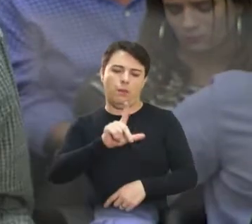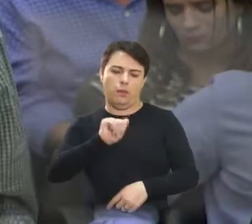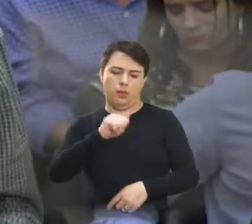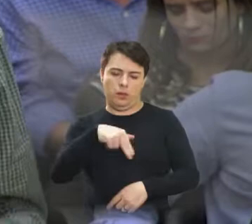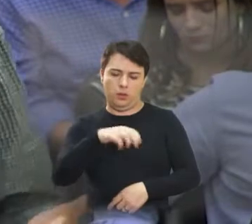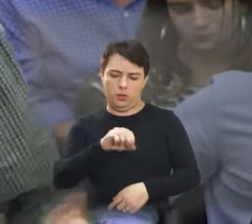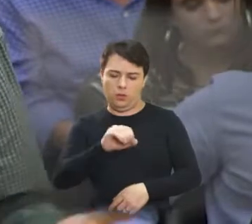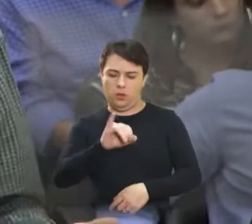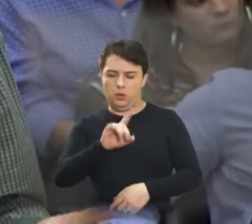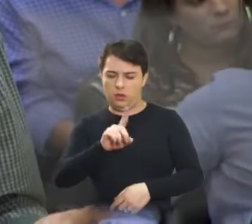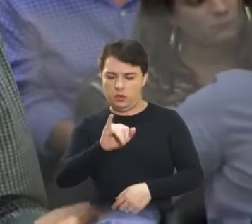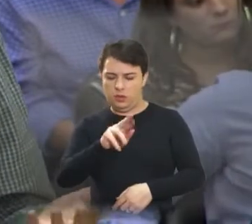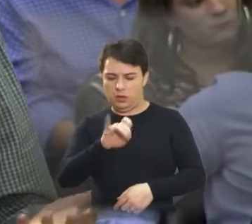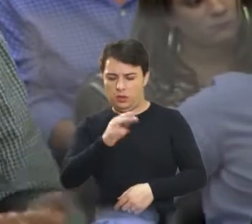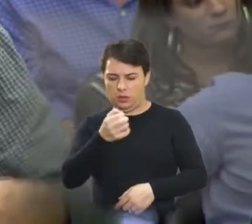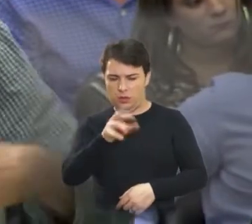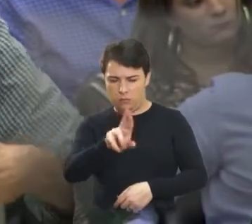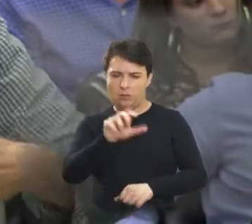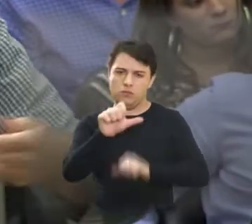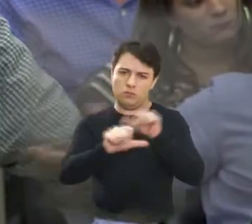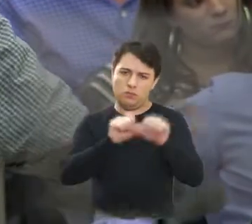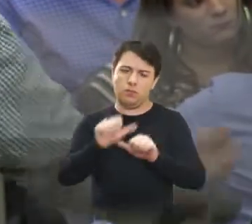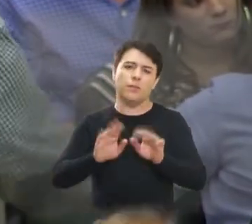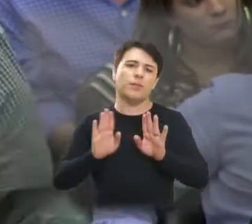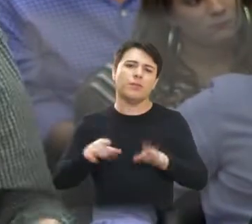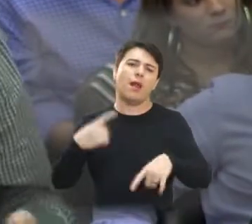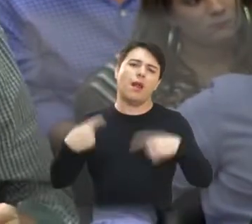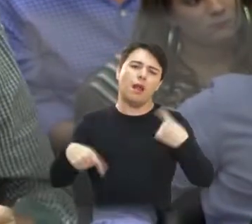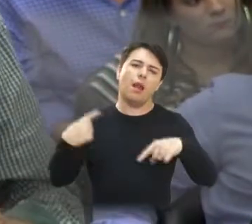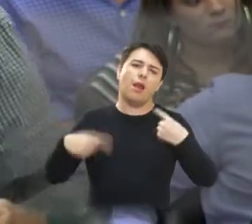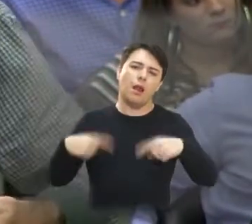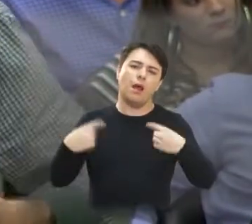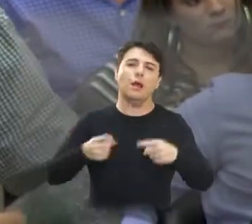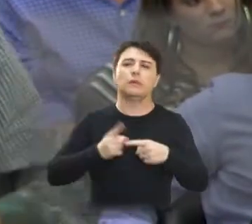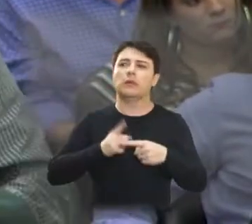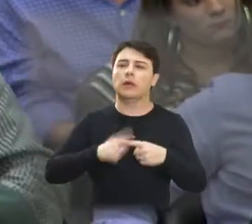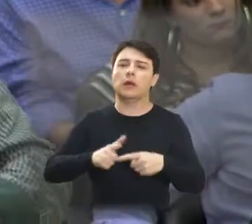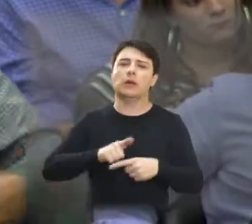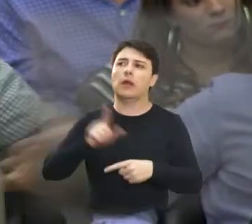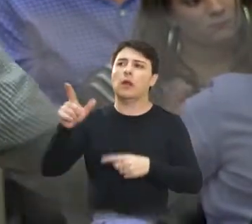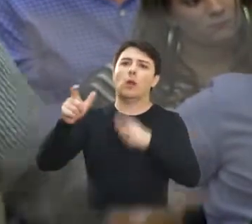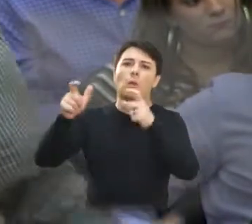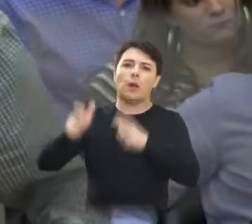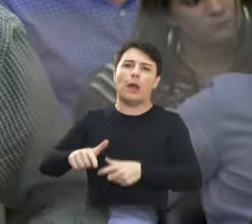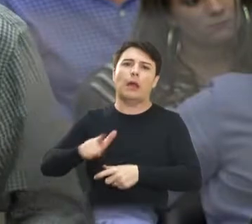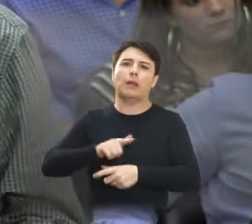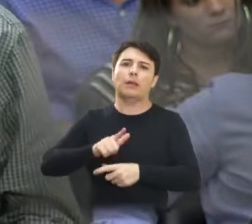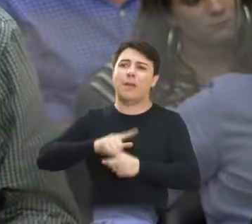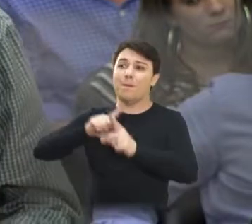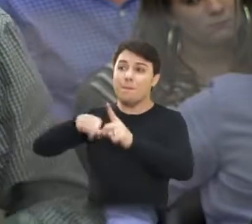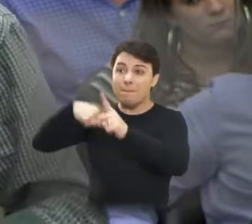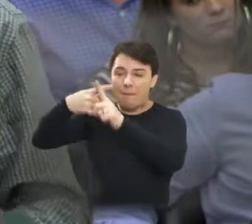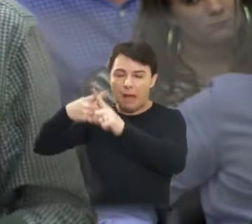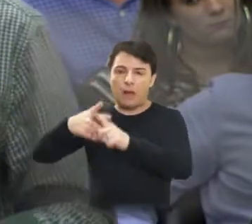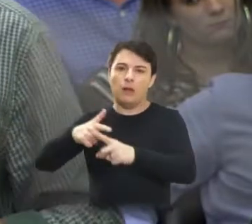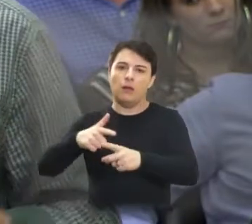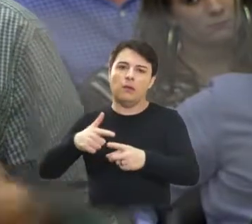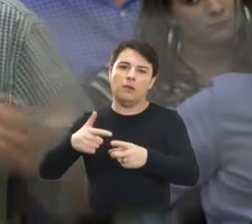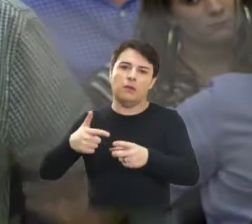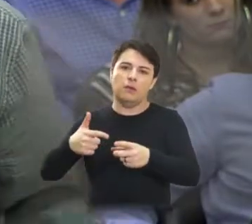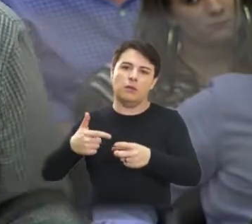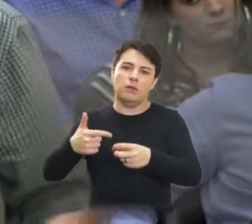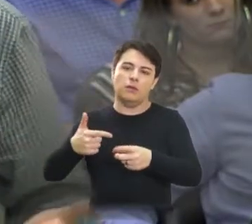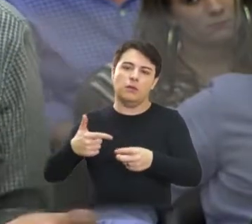lotes urbanizados já, né, em regiões muito mais cheias de equipamentos, né, e